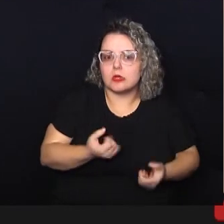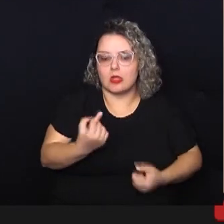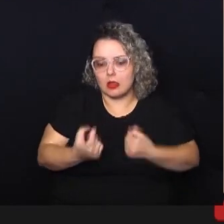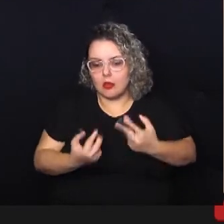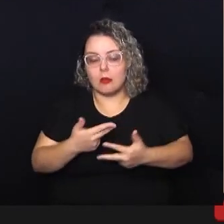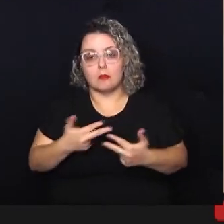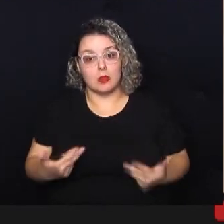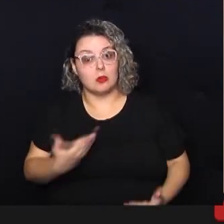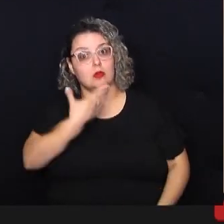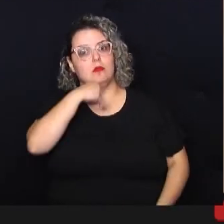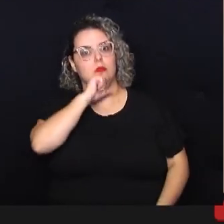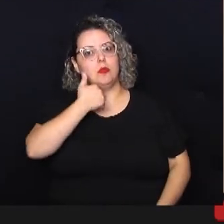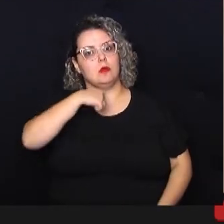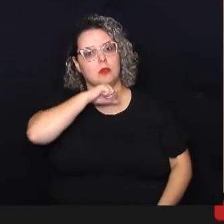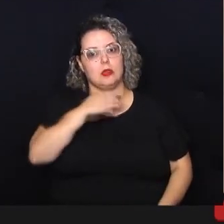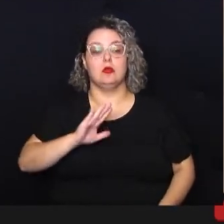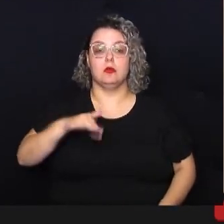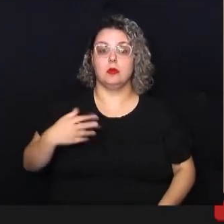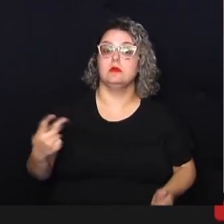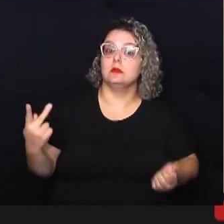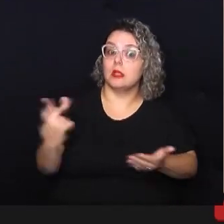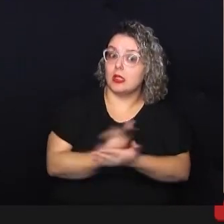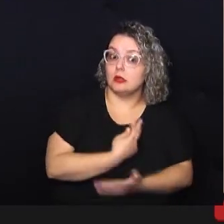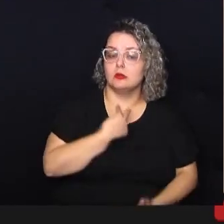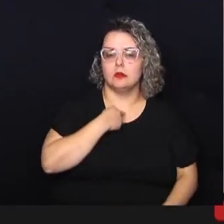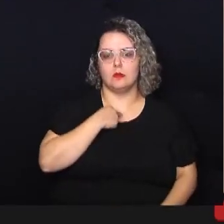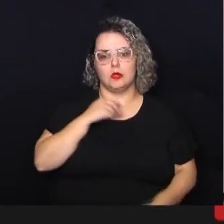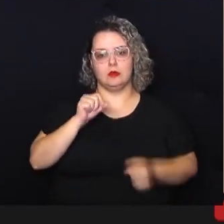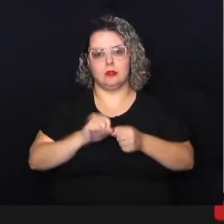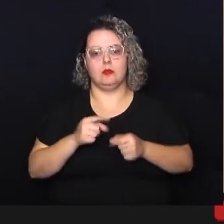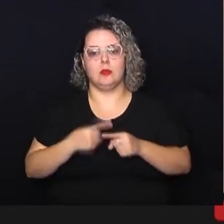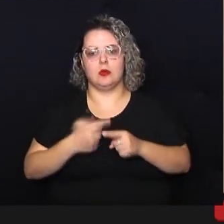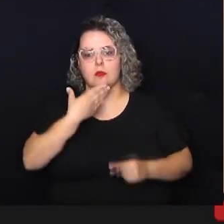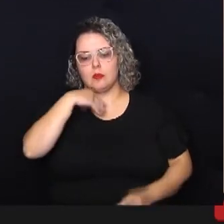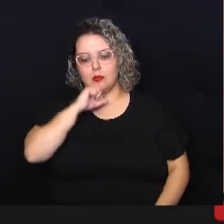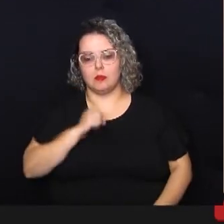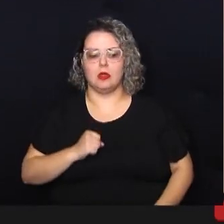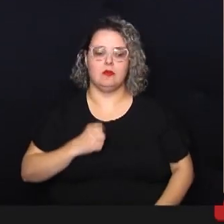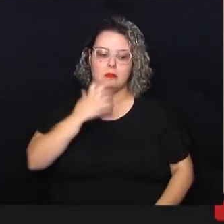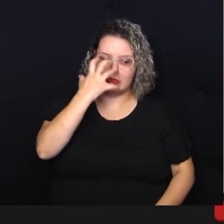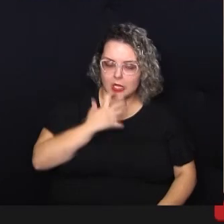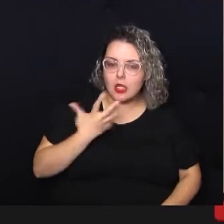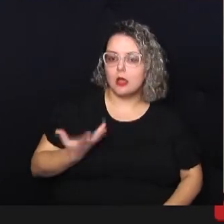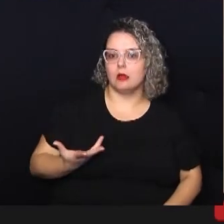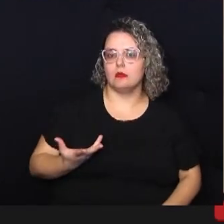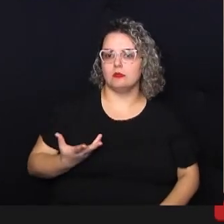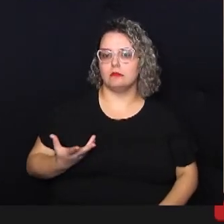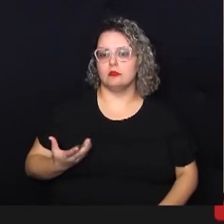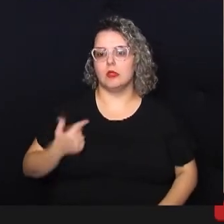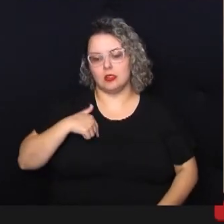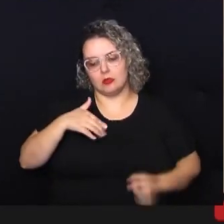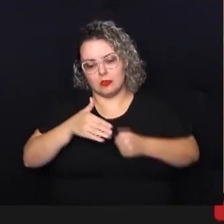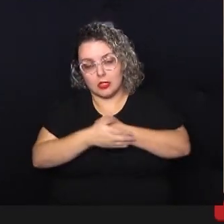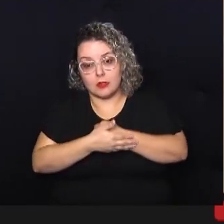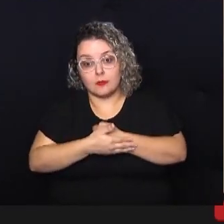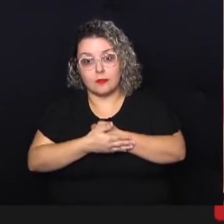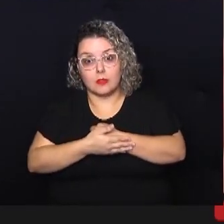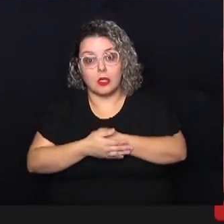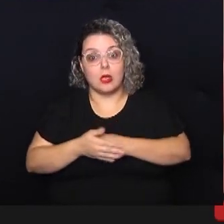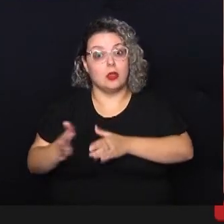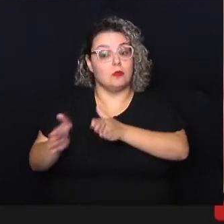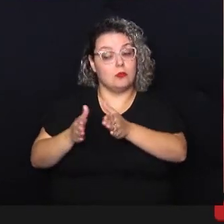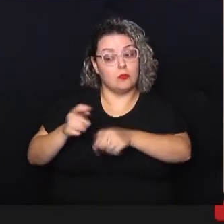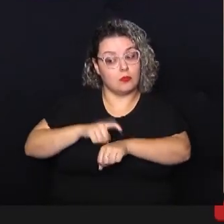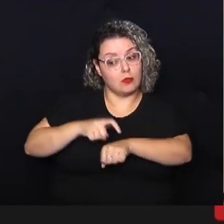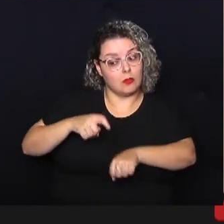dos pais. Quando tá errado, eu não posso fazer, porque senão meu pai vai brigar, então eu vou esconder. E aí, se ela passa por uma situação de abuso, ela vai pensar a